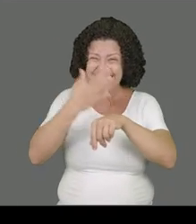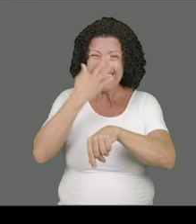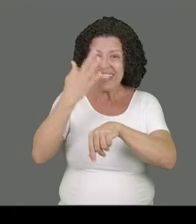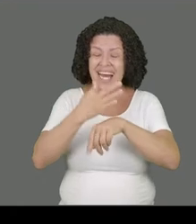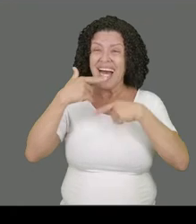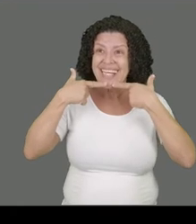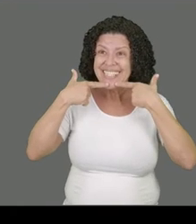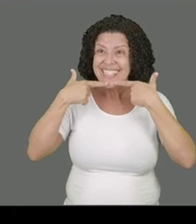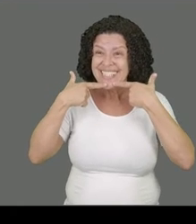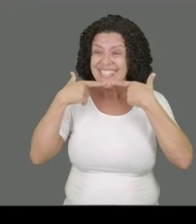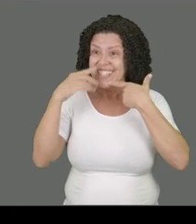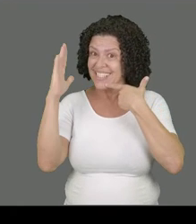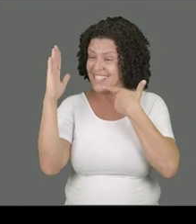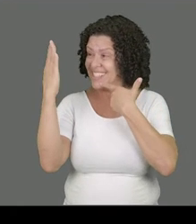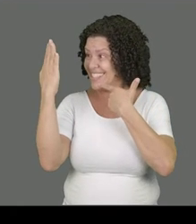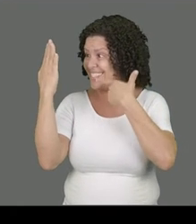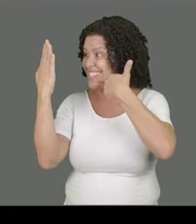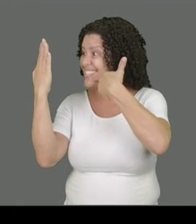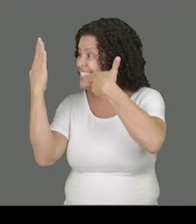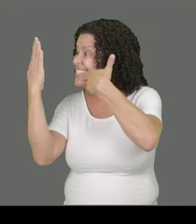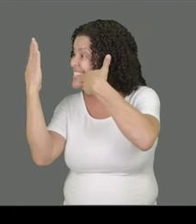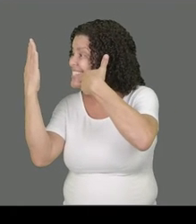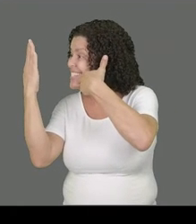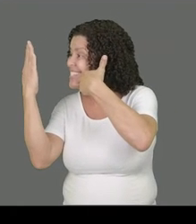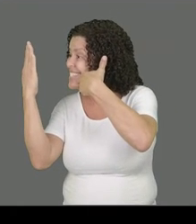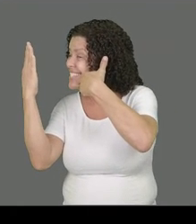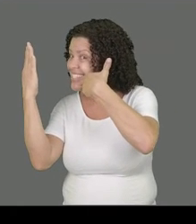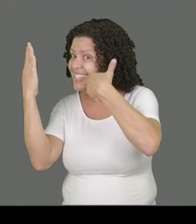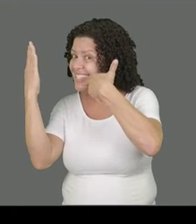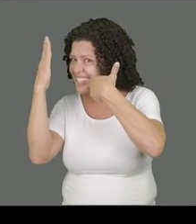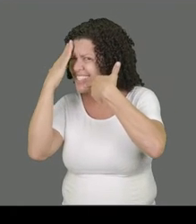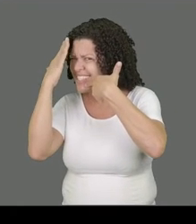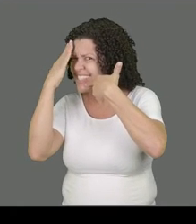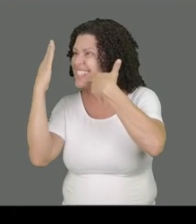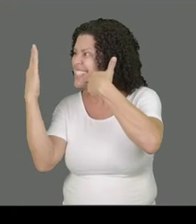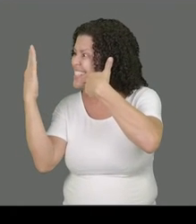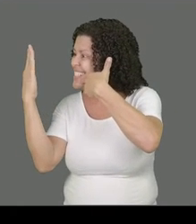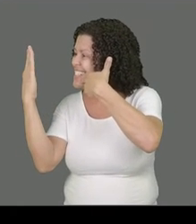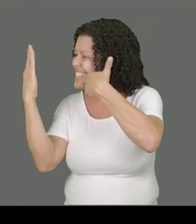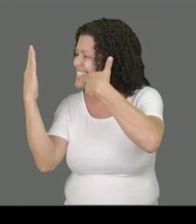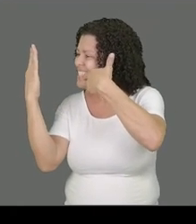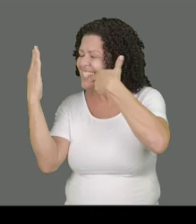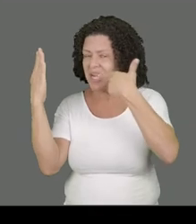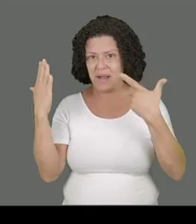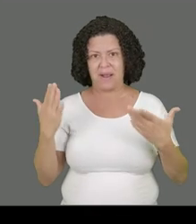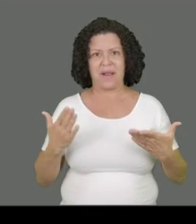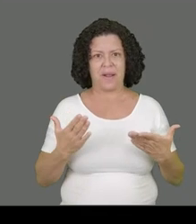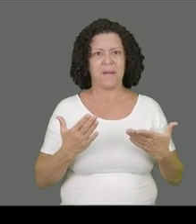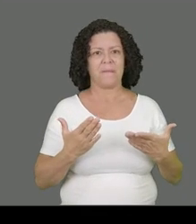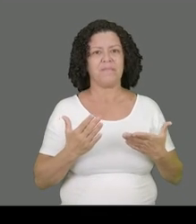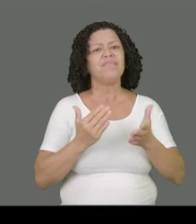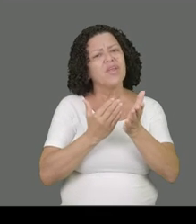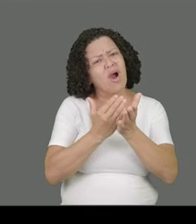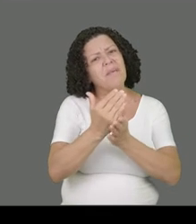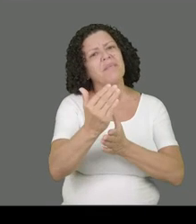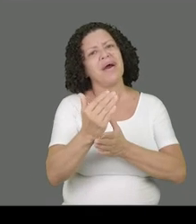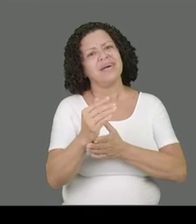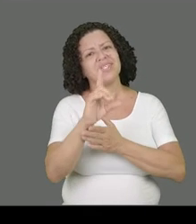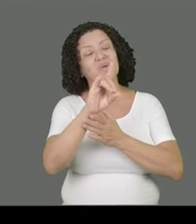um sorriso forçado. Olhe no espelho e sorria para você. Olhe para você e